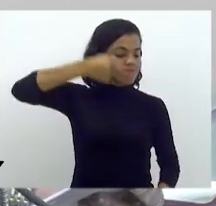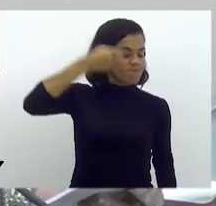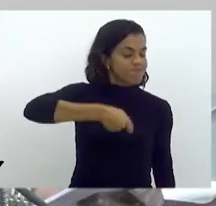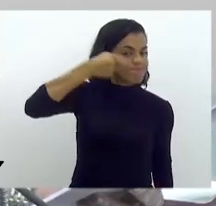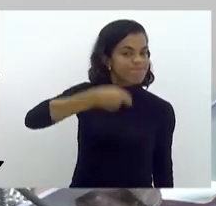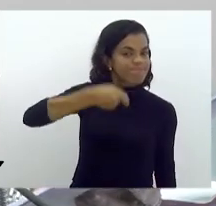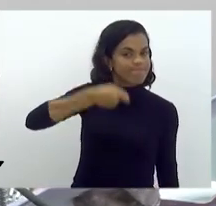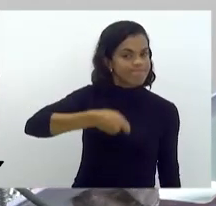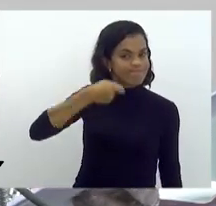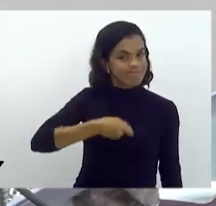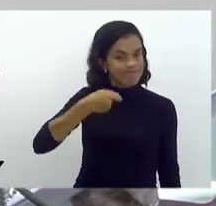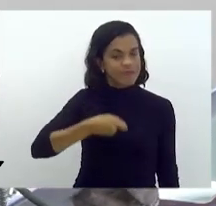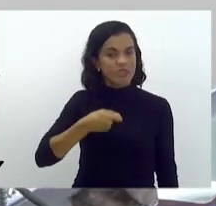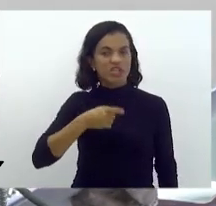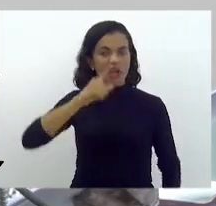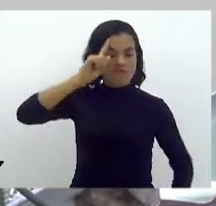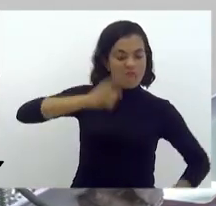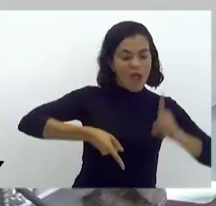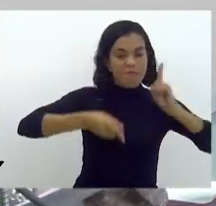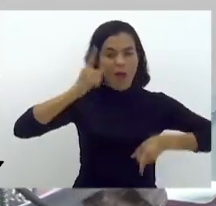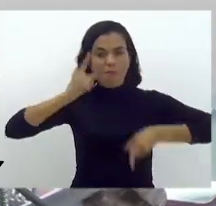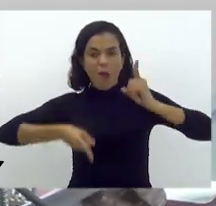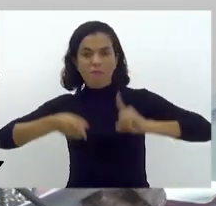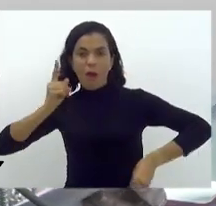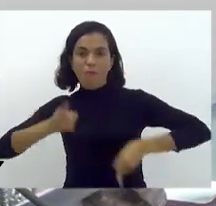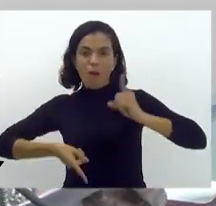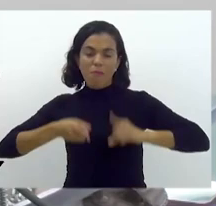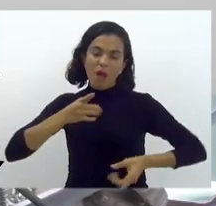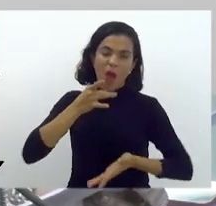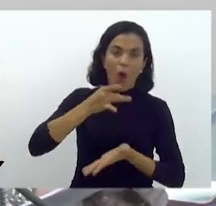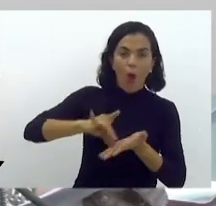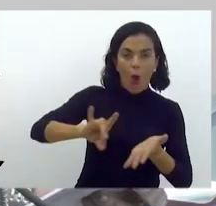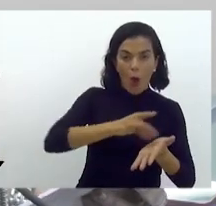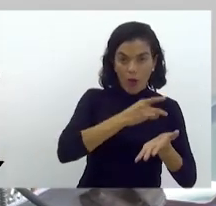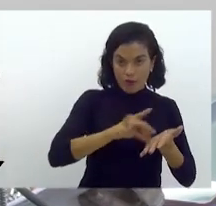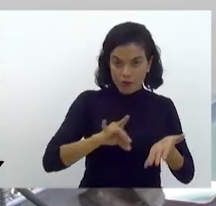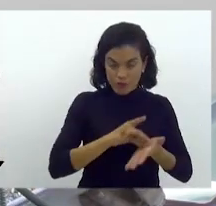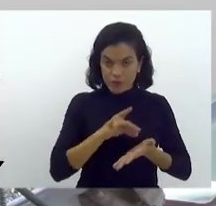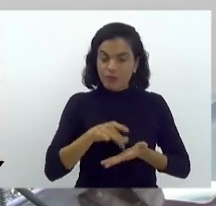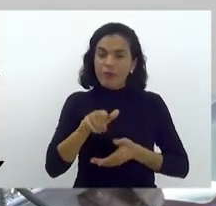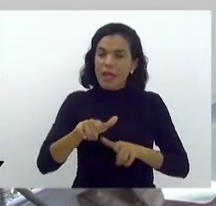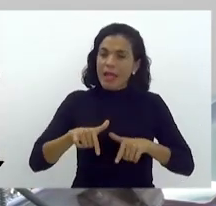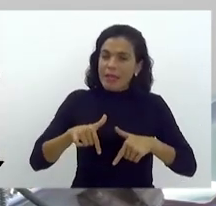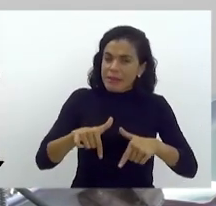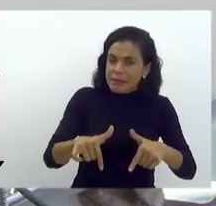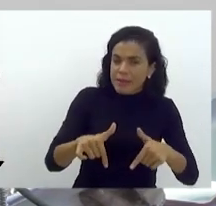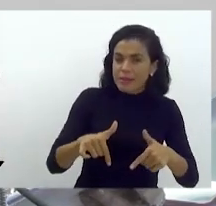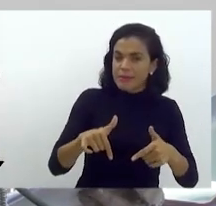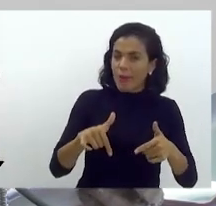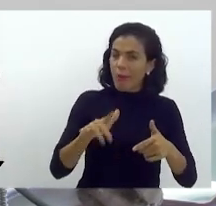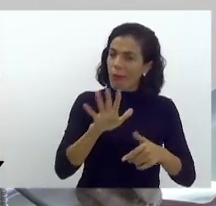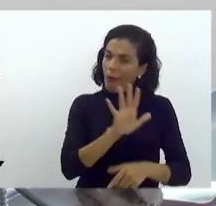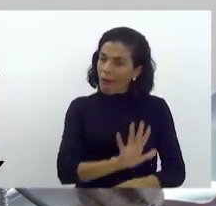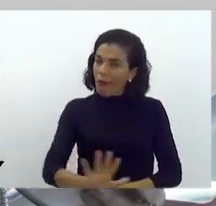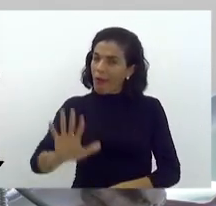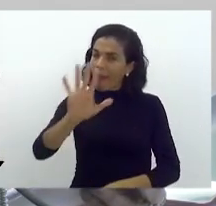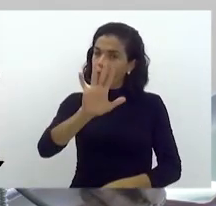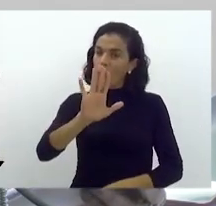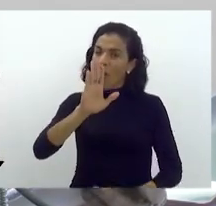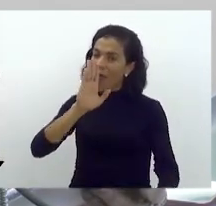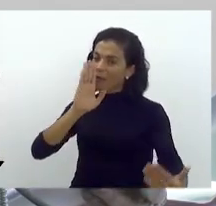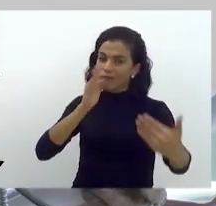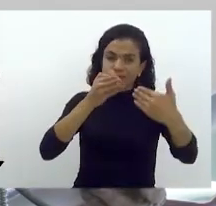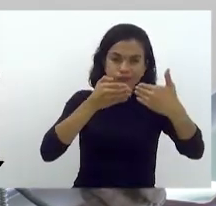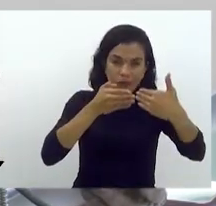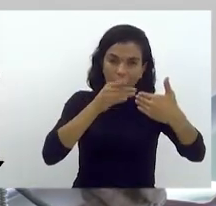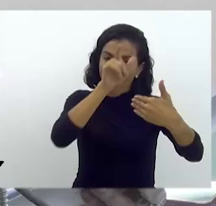chega liberando a questão dos posicionamentos de ódio e nessa ação que é genérica que não é dirigida